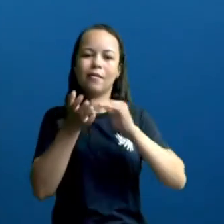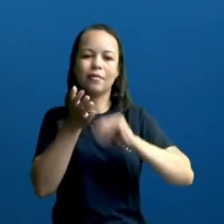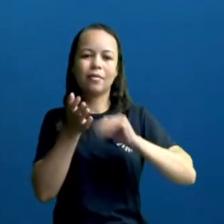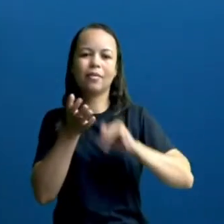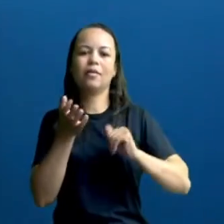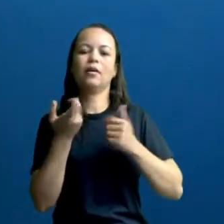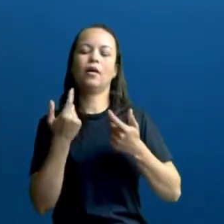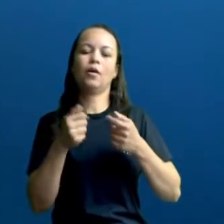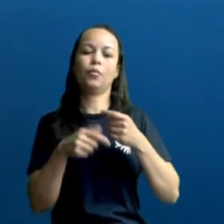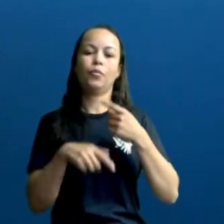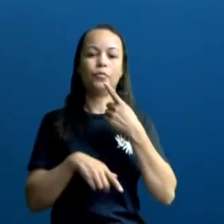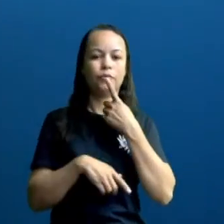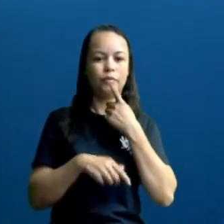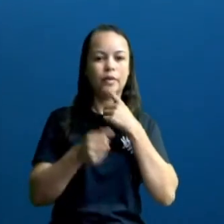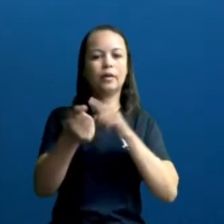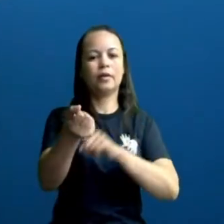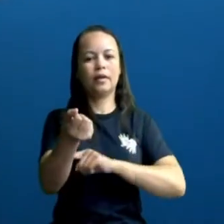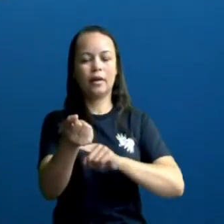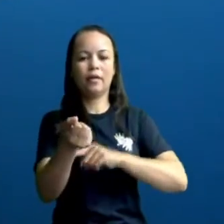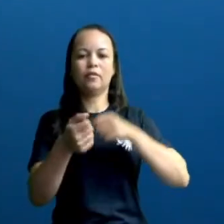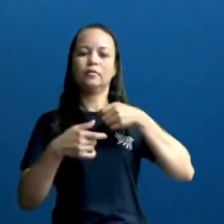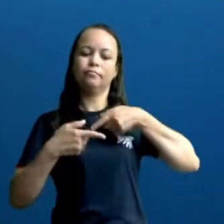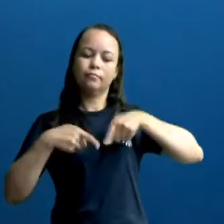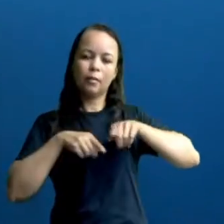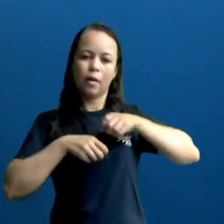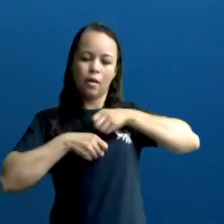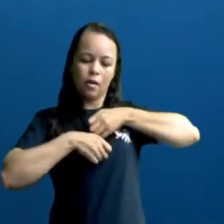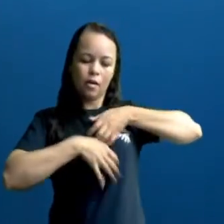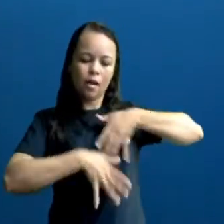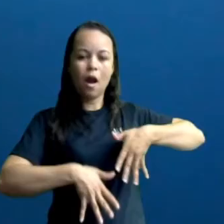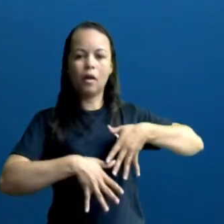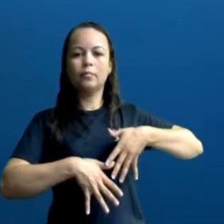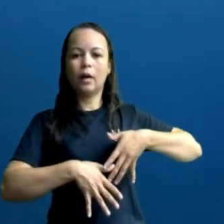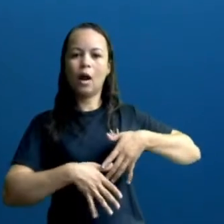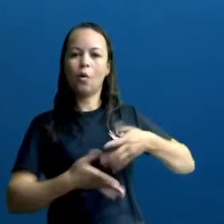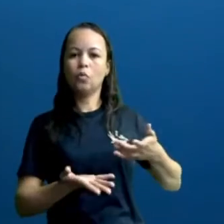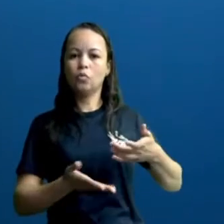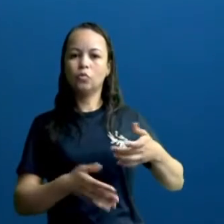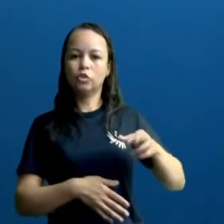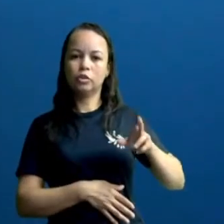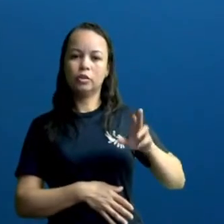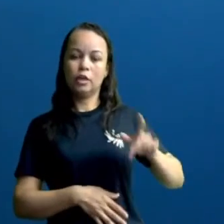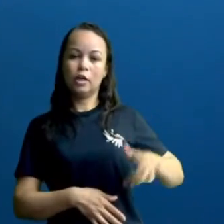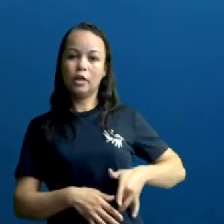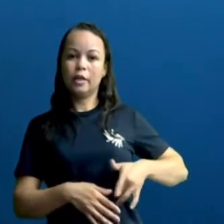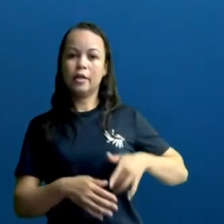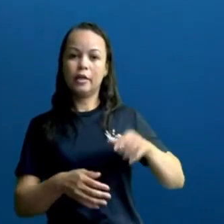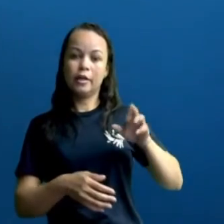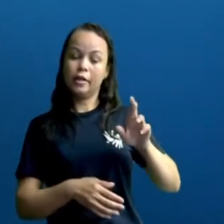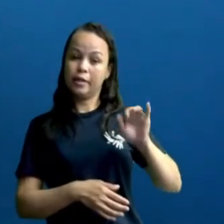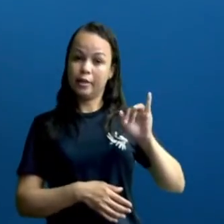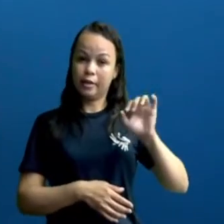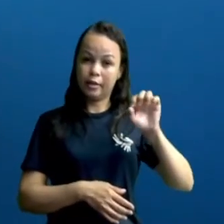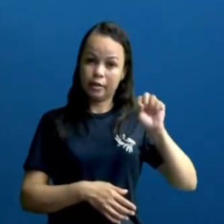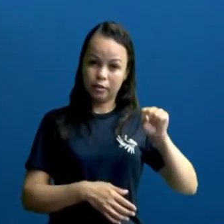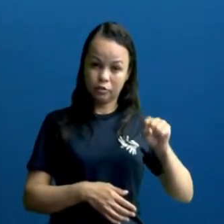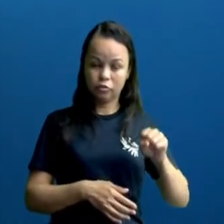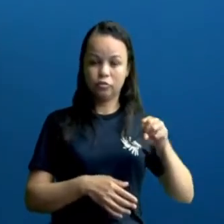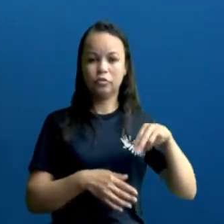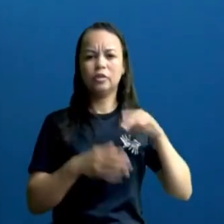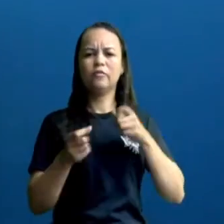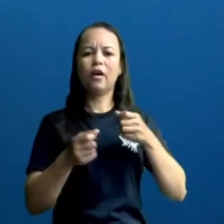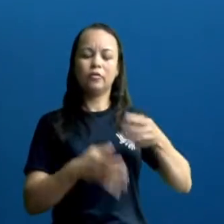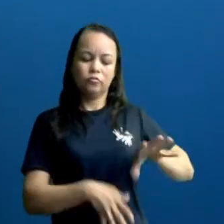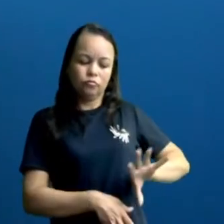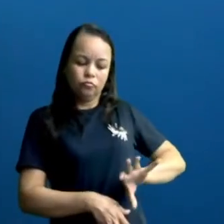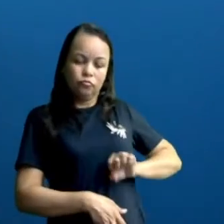sangue leva também resíduo metabólico para os rins, e aí os rins, através do processo que vocês já conhecem, vai fazer uma espécie de filtragem,